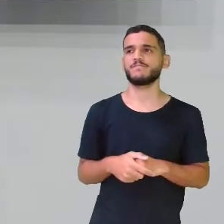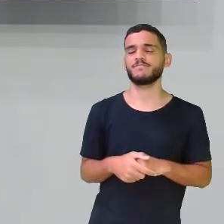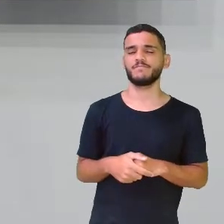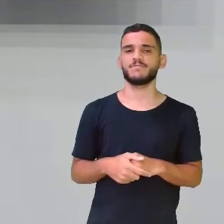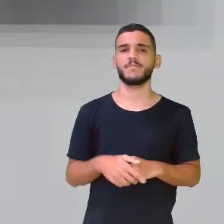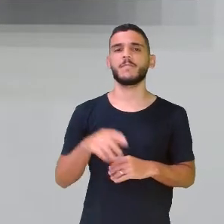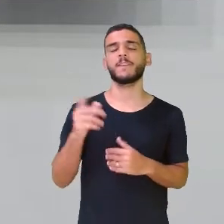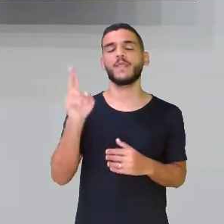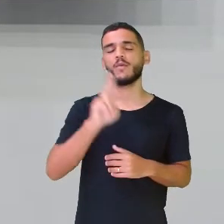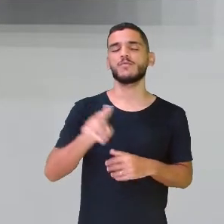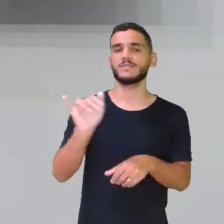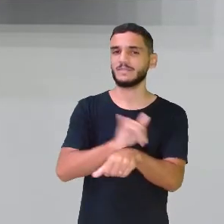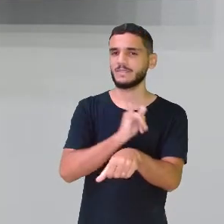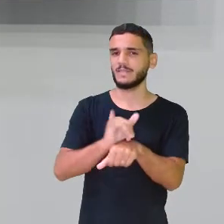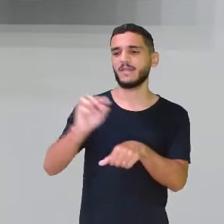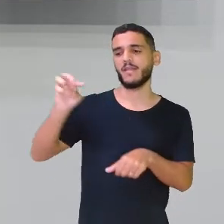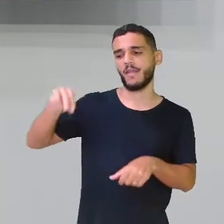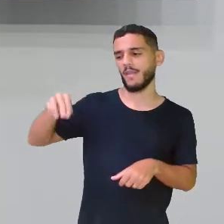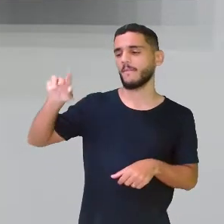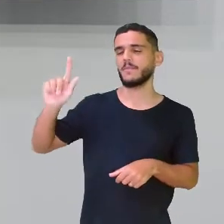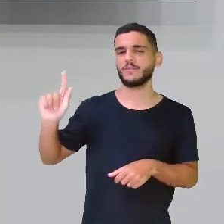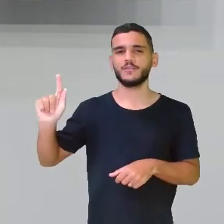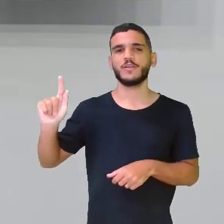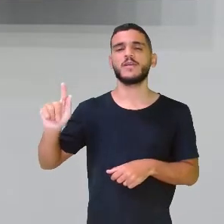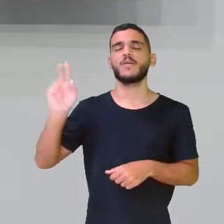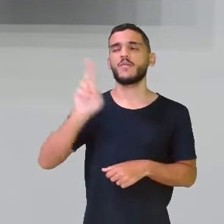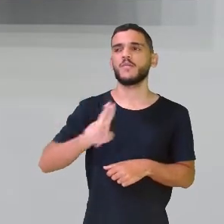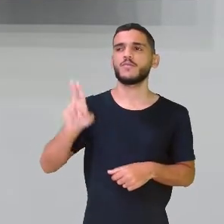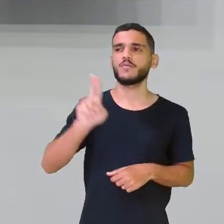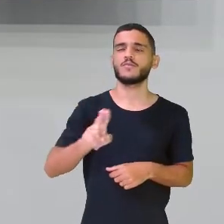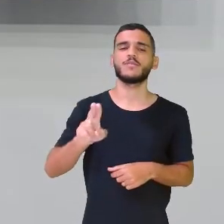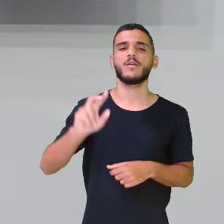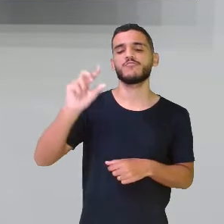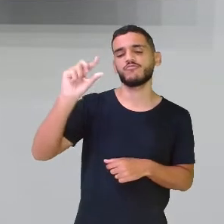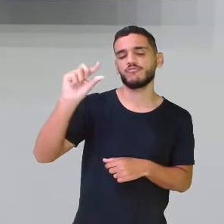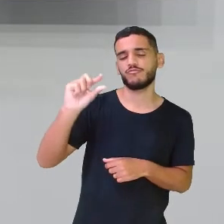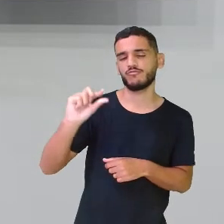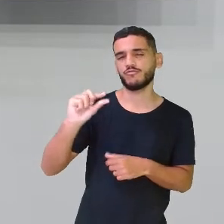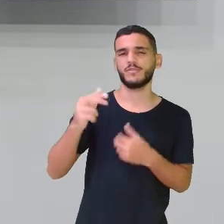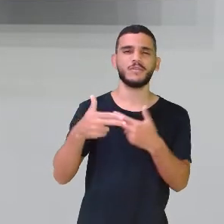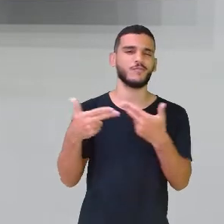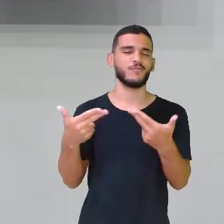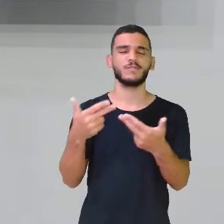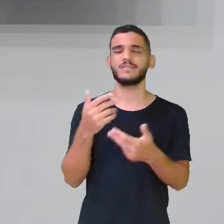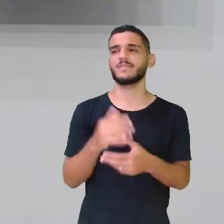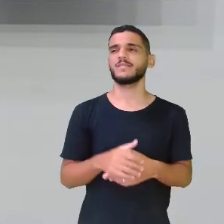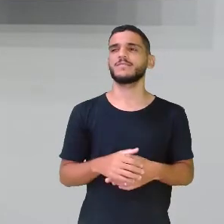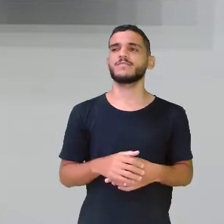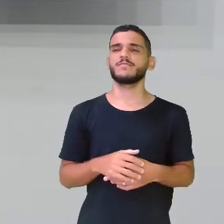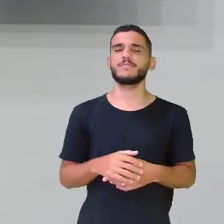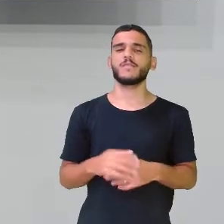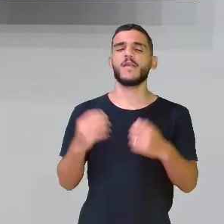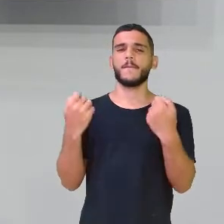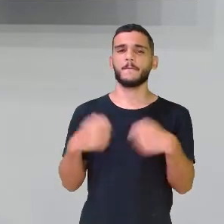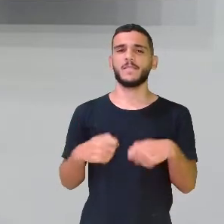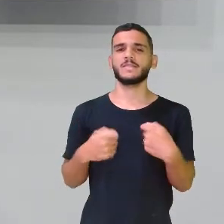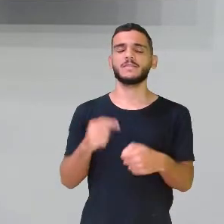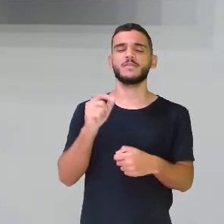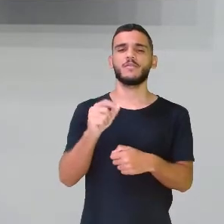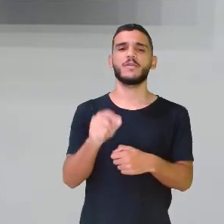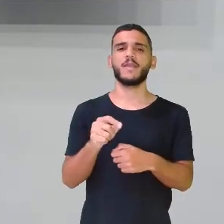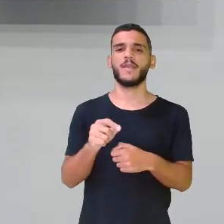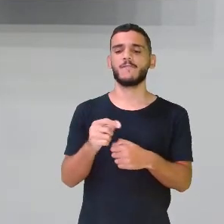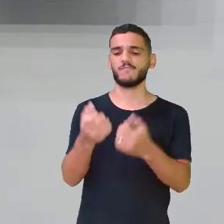em miligrama, a gente utiliza substâncias pequenas, onde preciso de uma